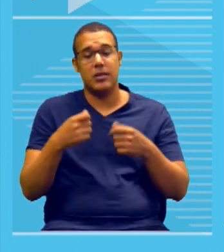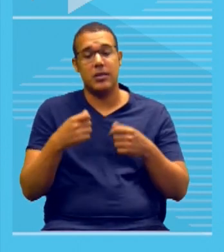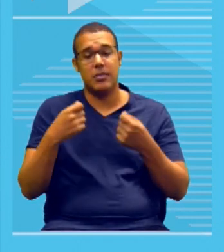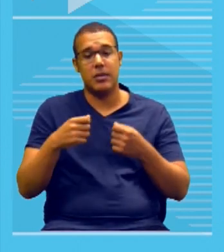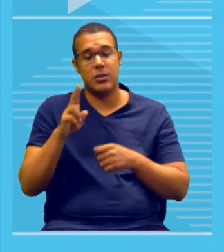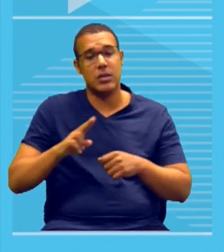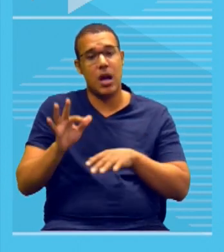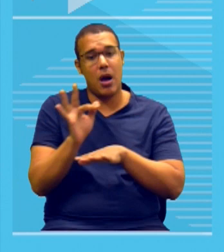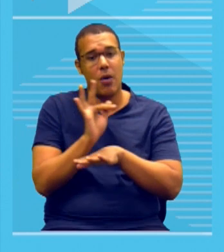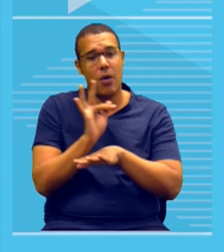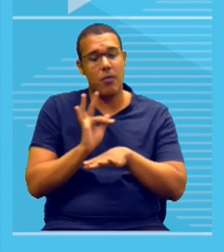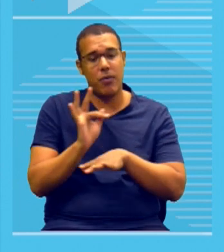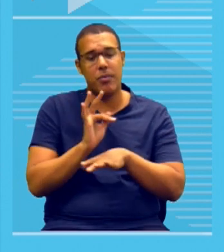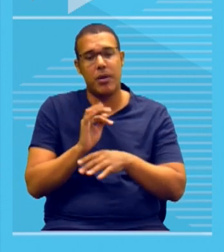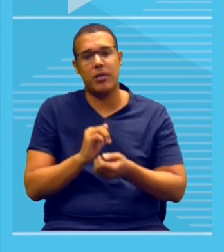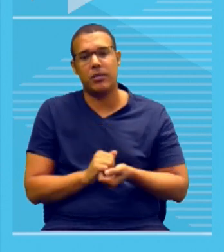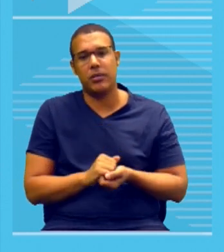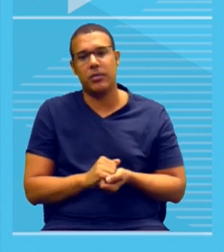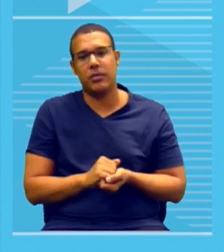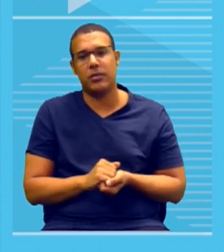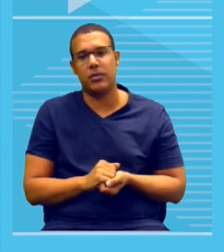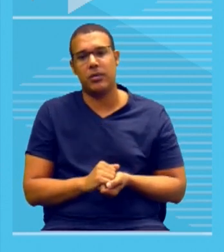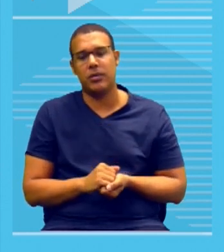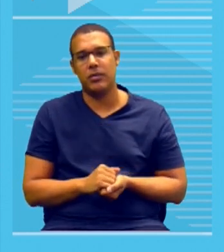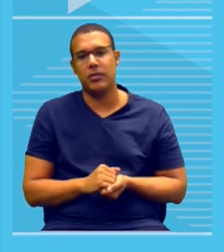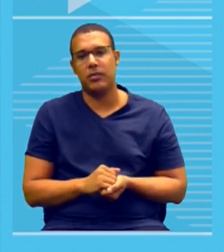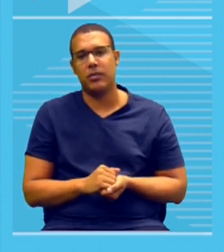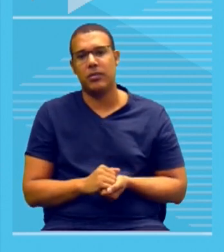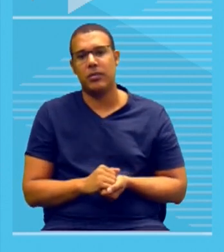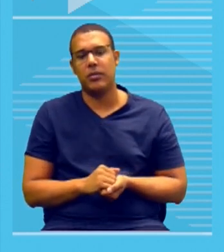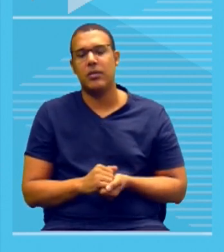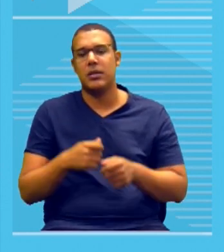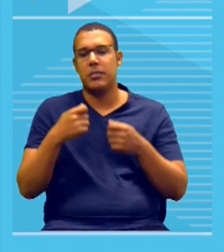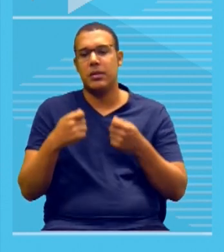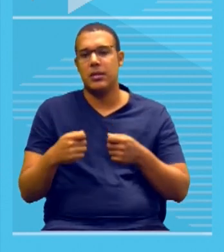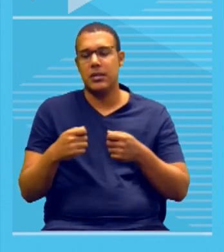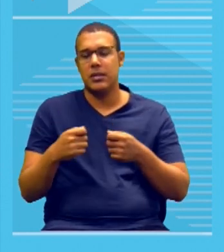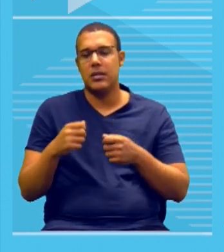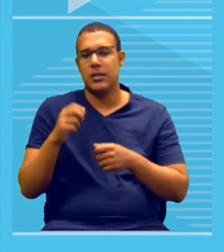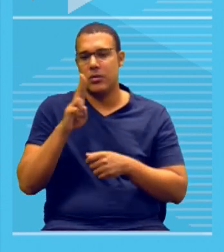você vai utilizar a variante de maior prestígio